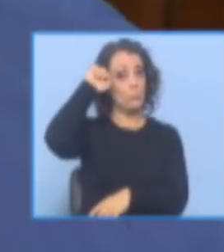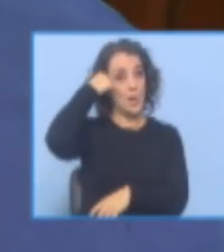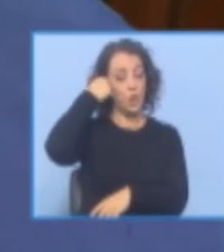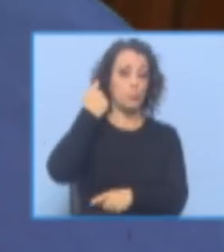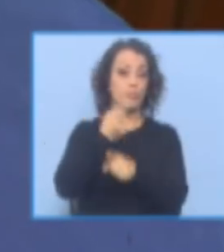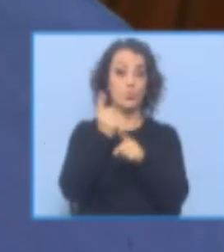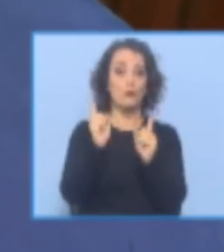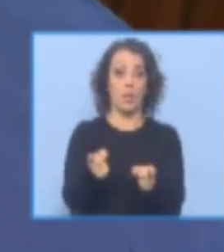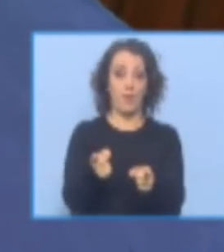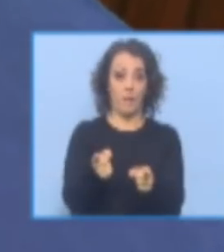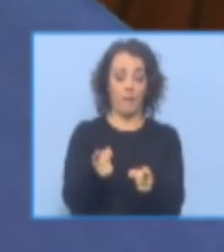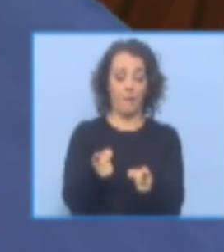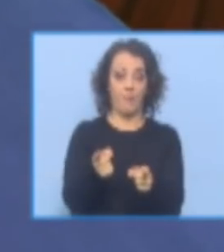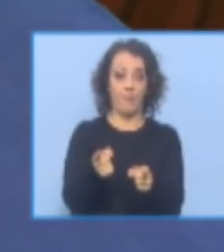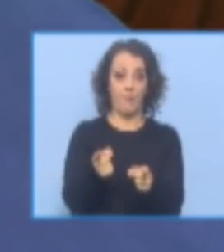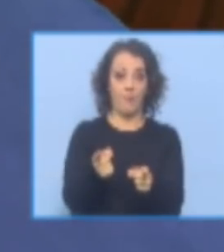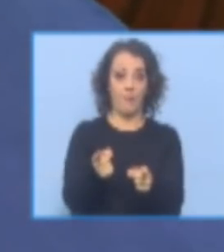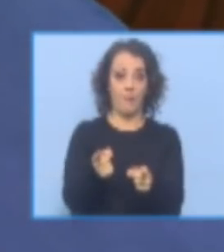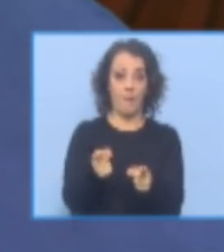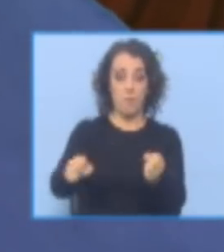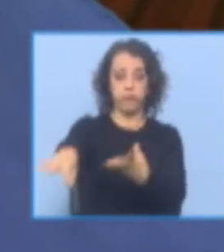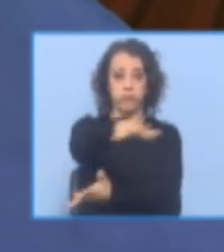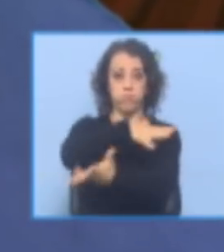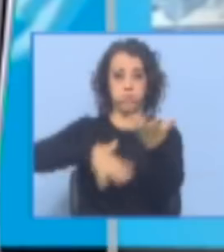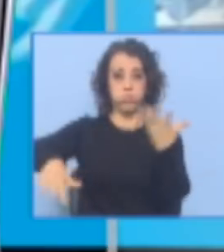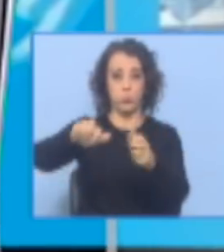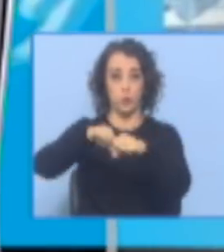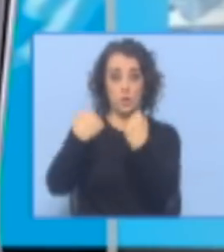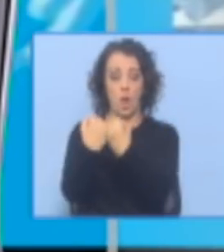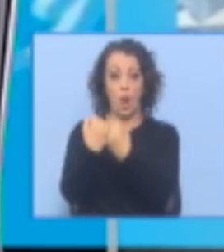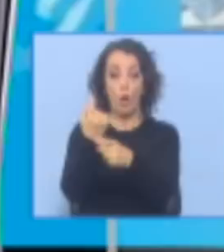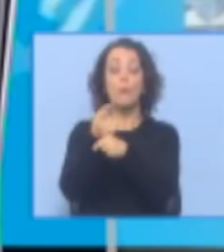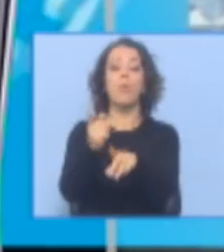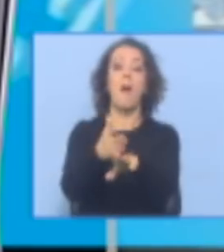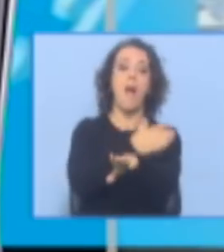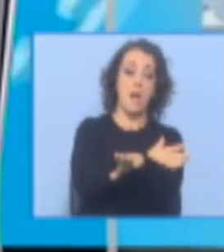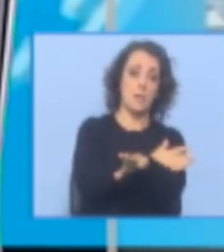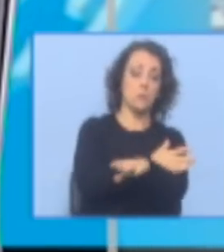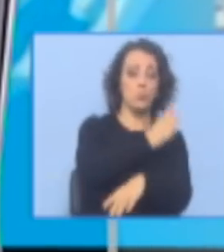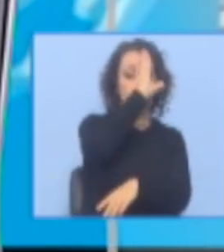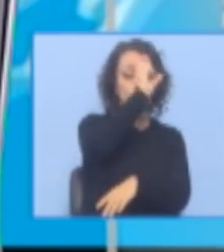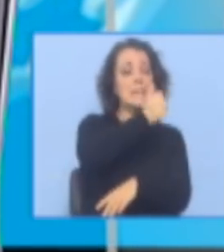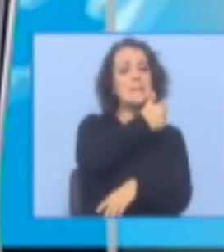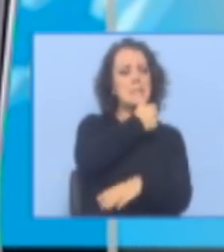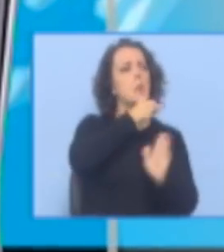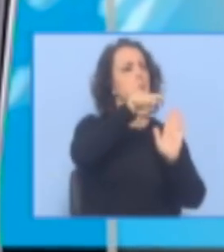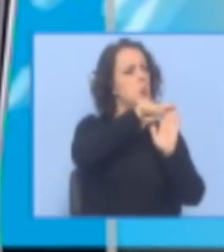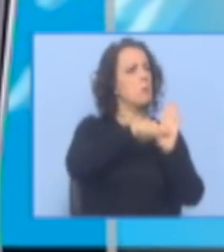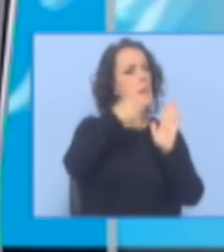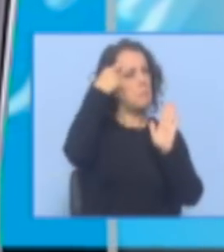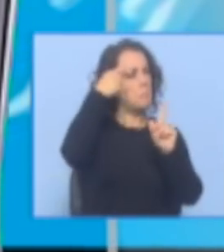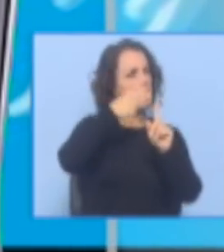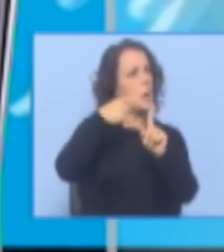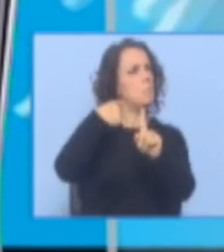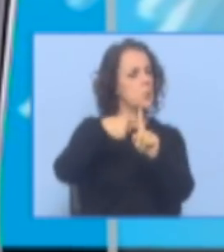com medidas que, aparentemente com boas intenções, não tiveram em conta